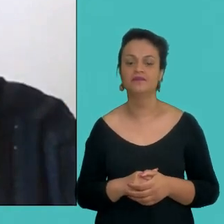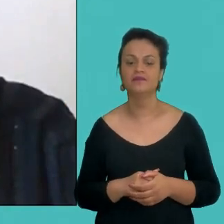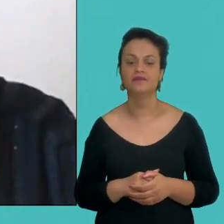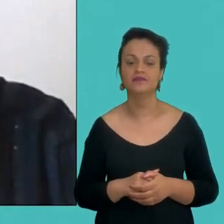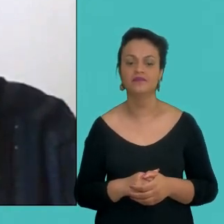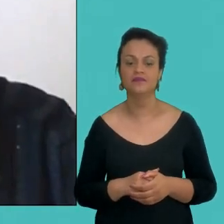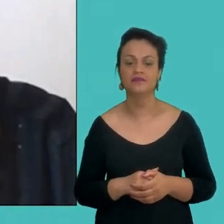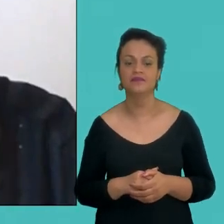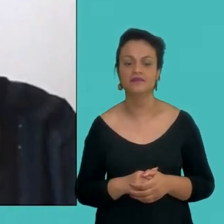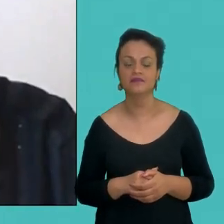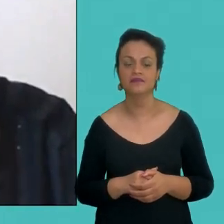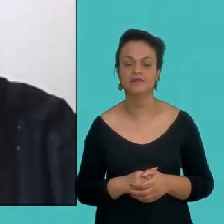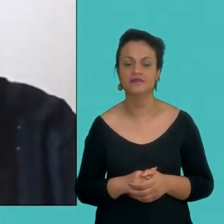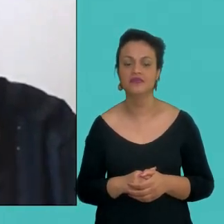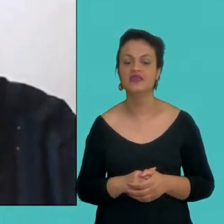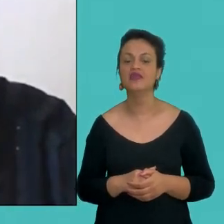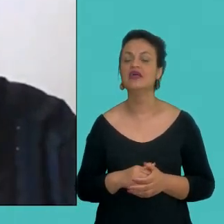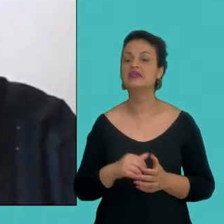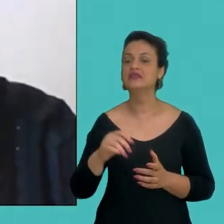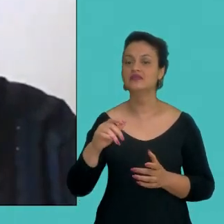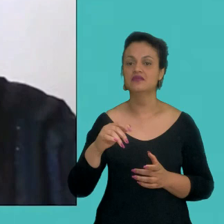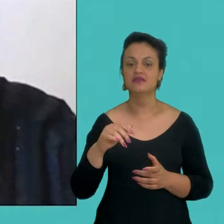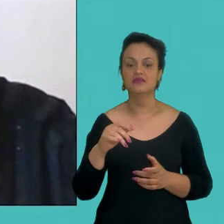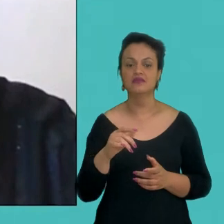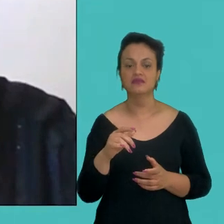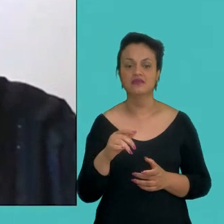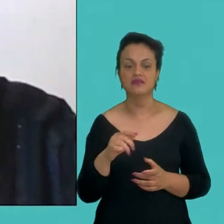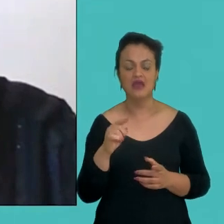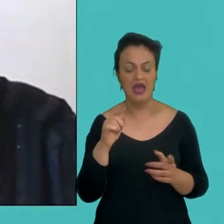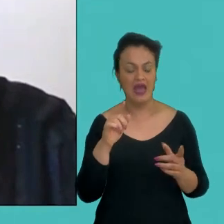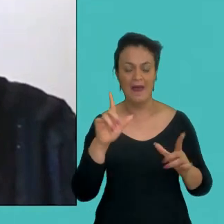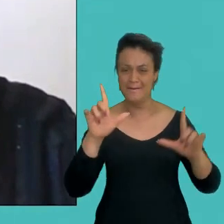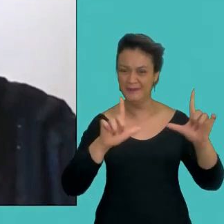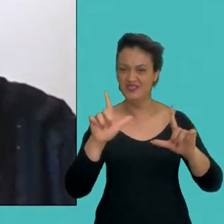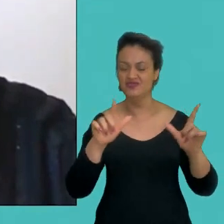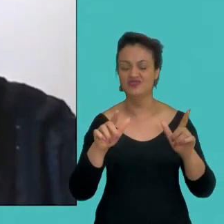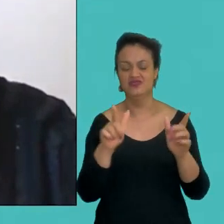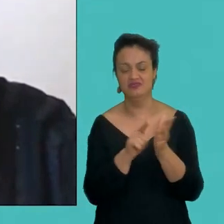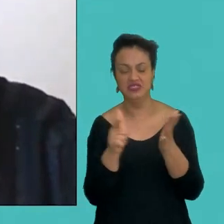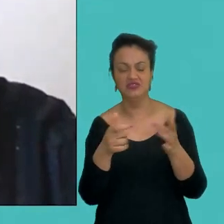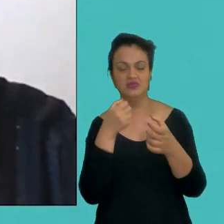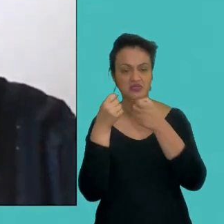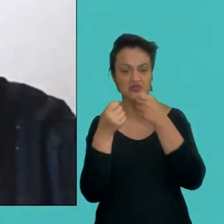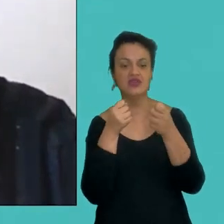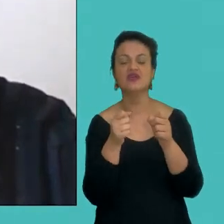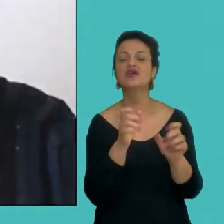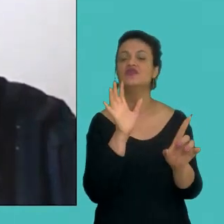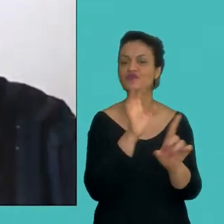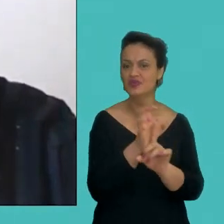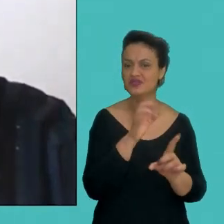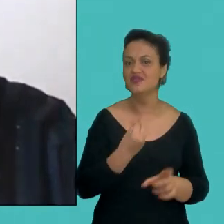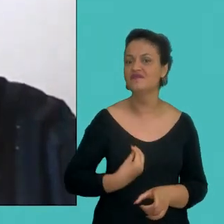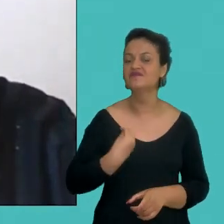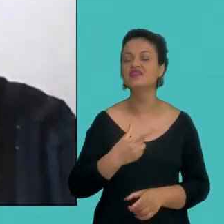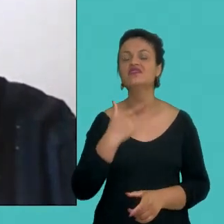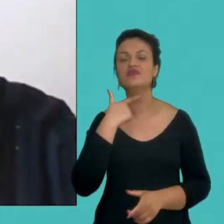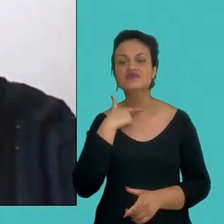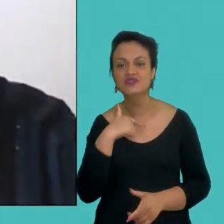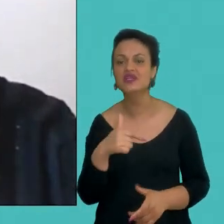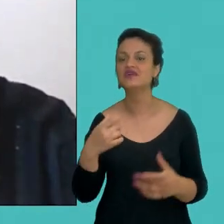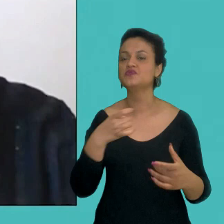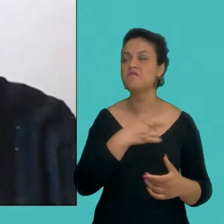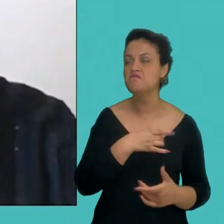other business like media business. Media business é um mídia diretamente conectado com os anseios,